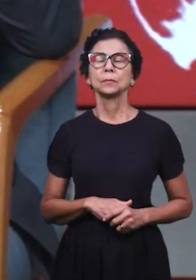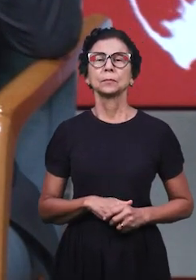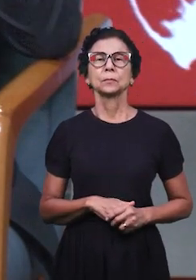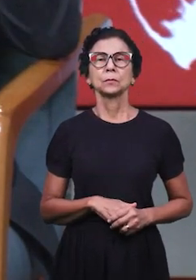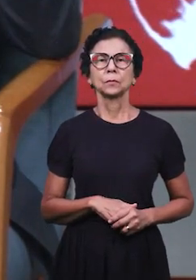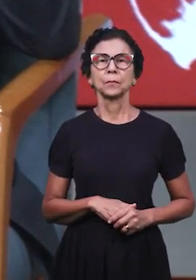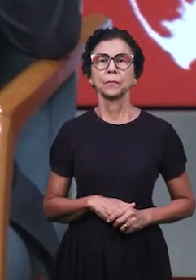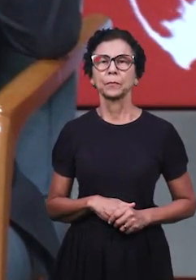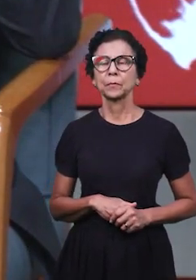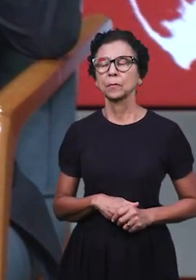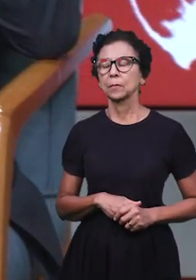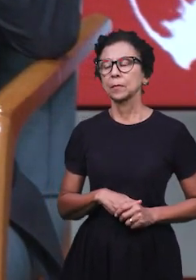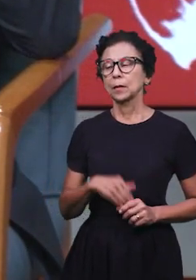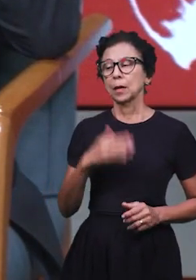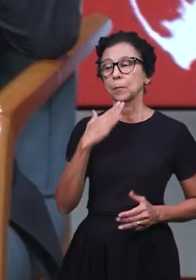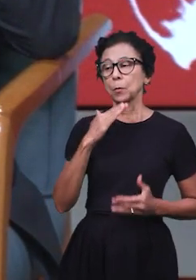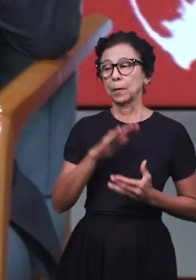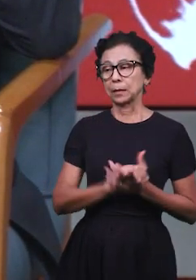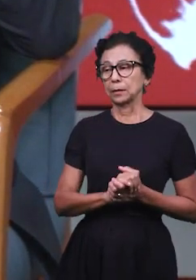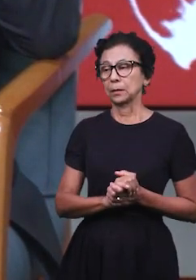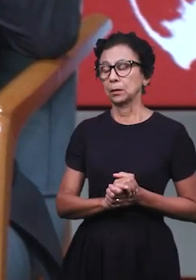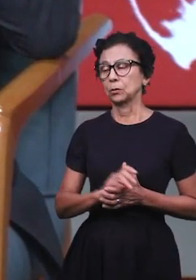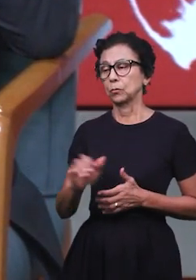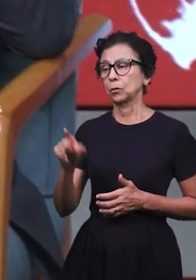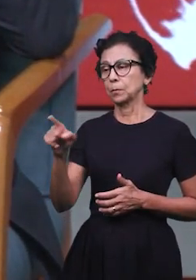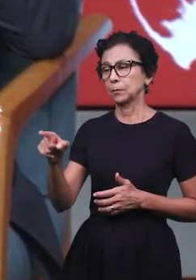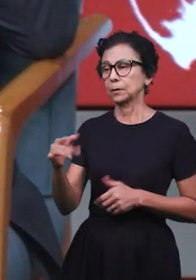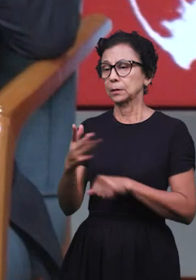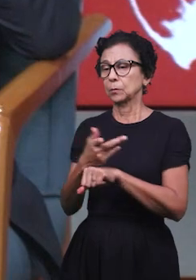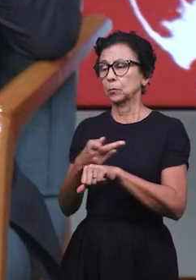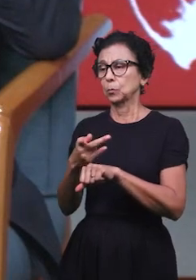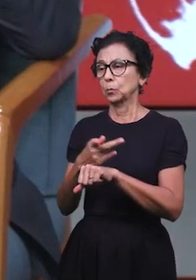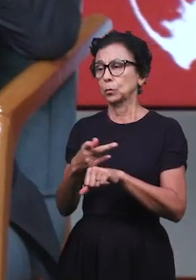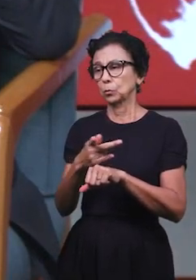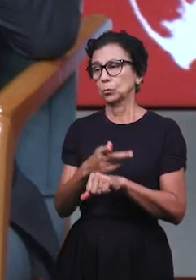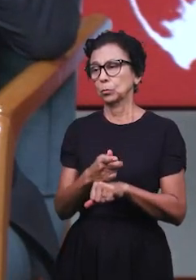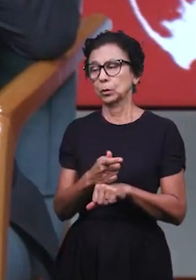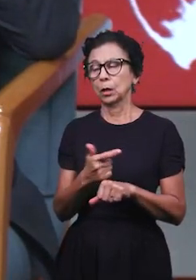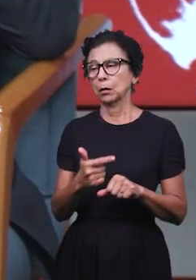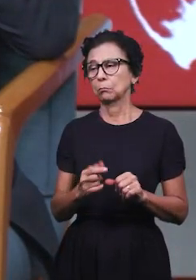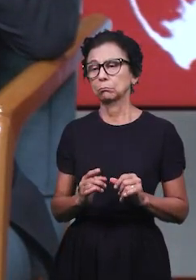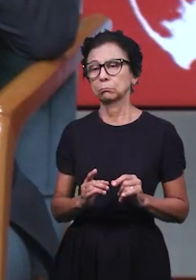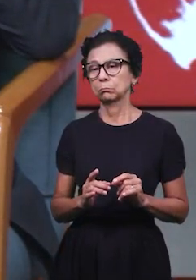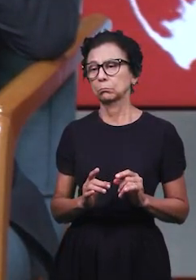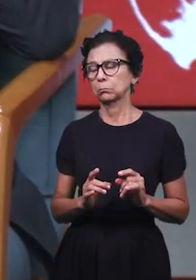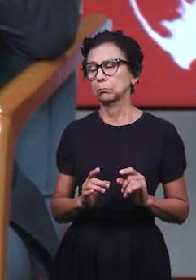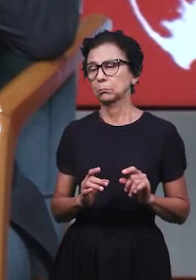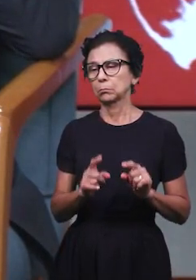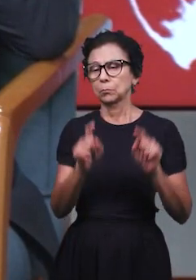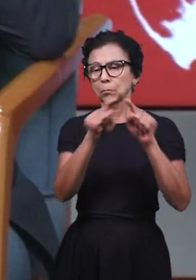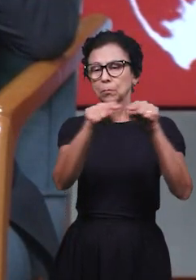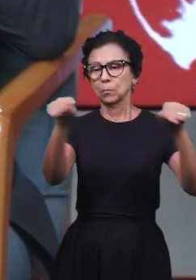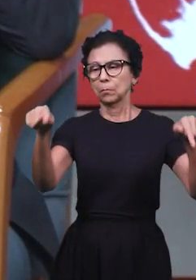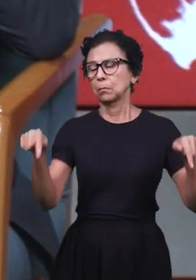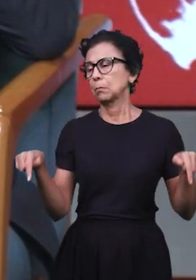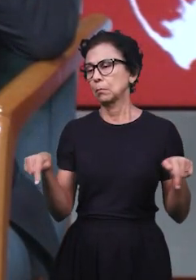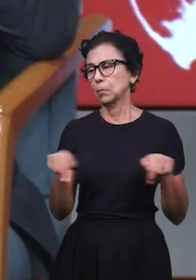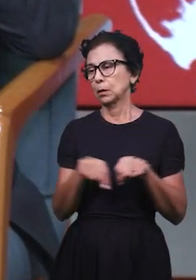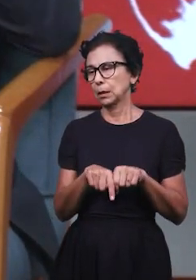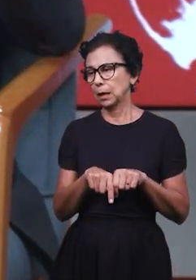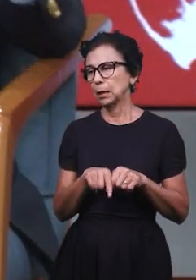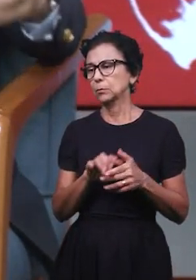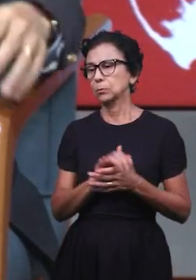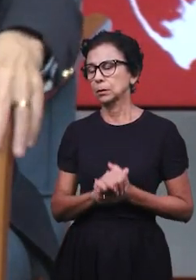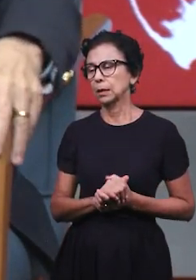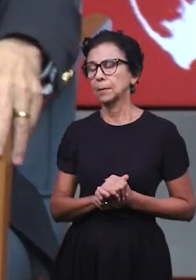procurar um imóvel aqui no centro de Vila Velha, eu vou financiar pelo banco para ele.